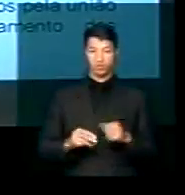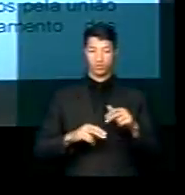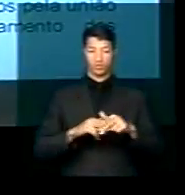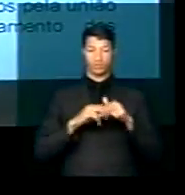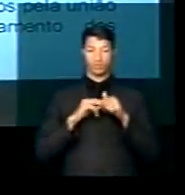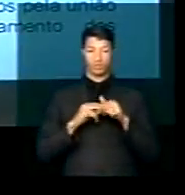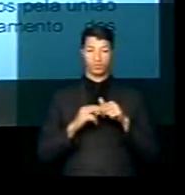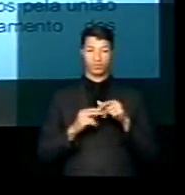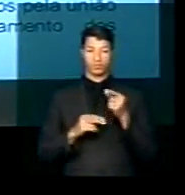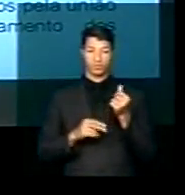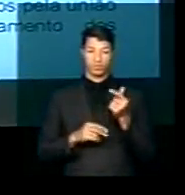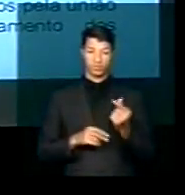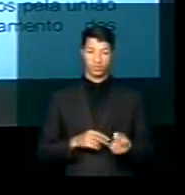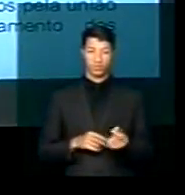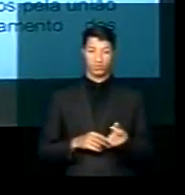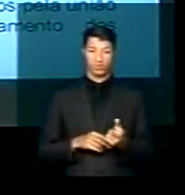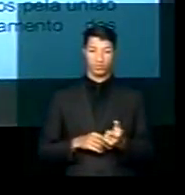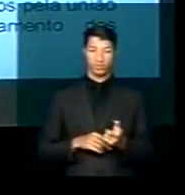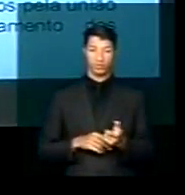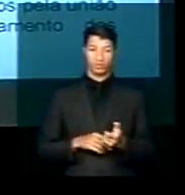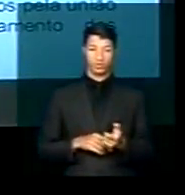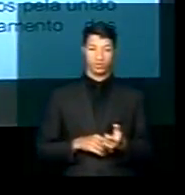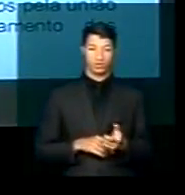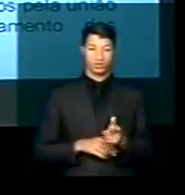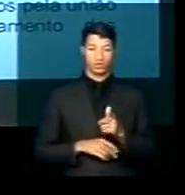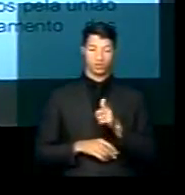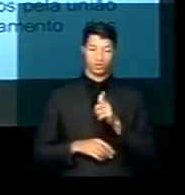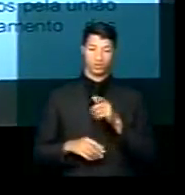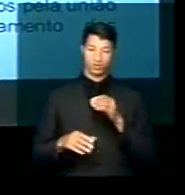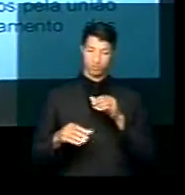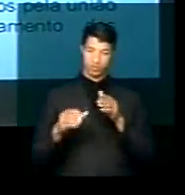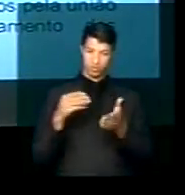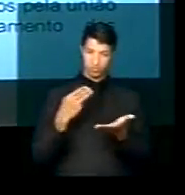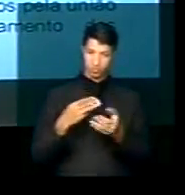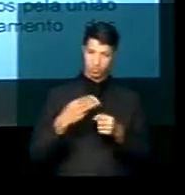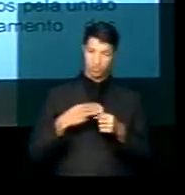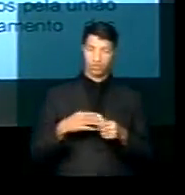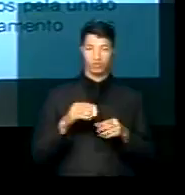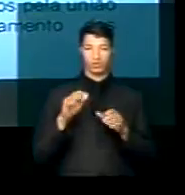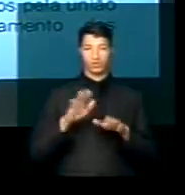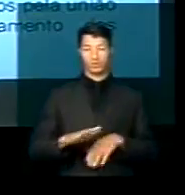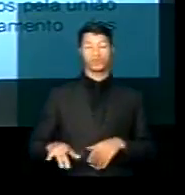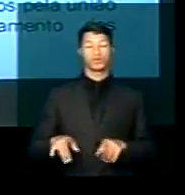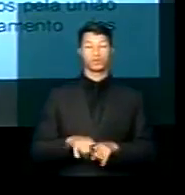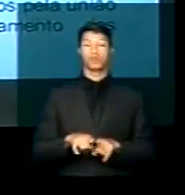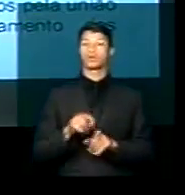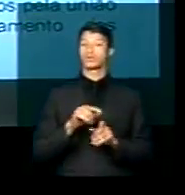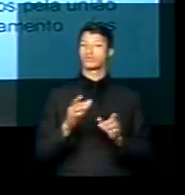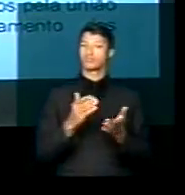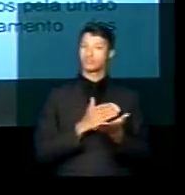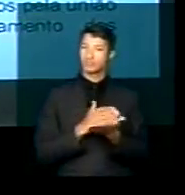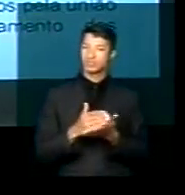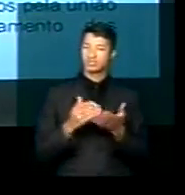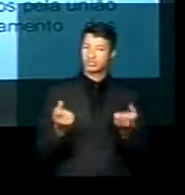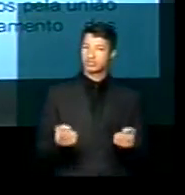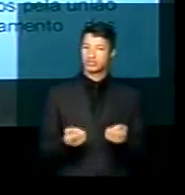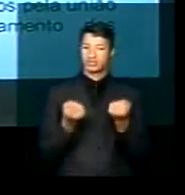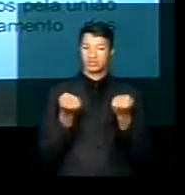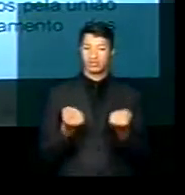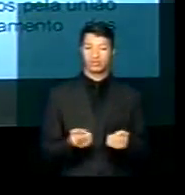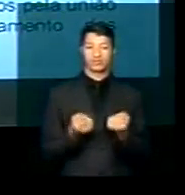através de recursos do governo federal para a instalação dos centros municipais de educação infantil, porém, eles acabam